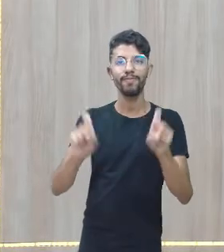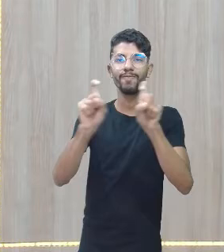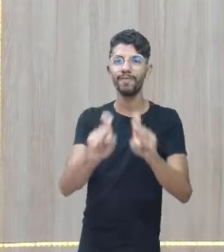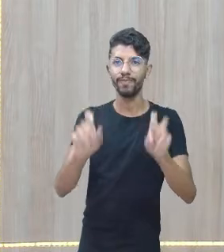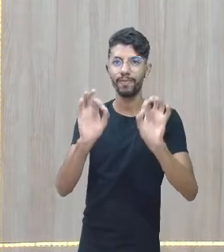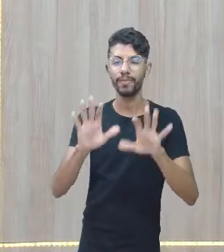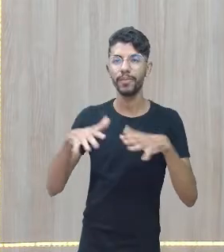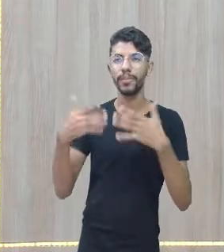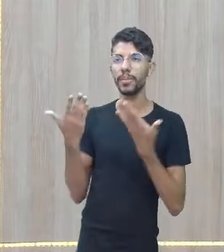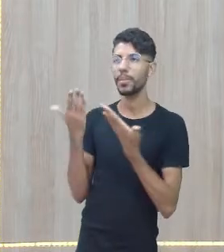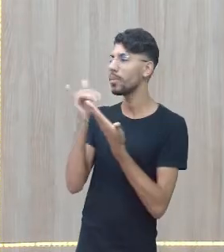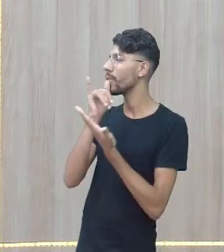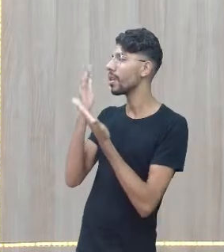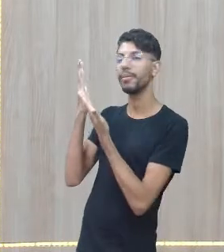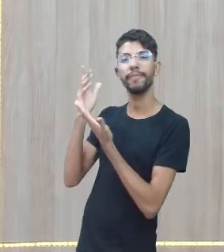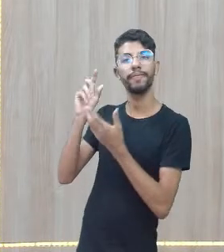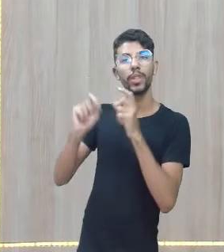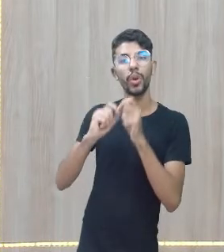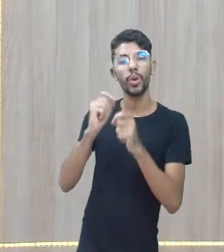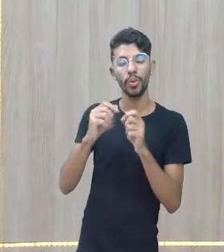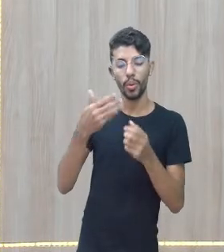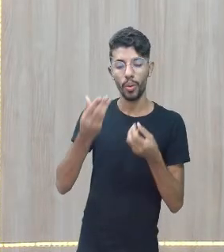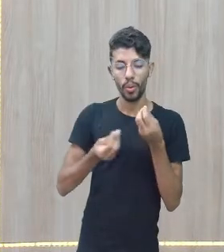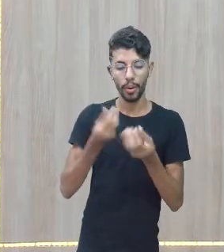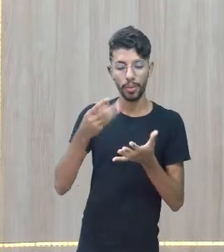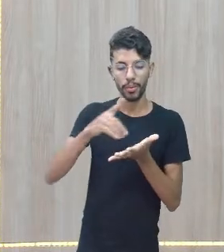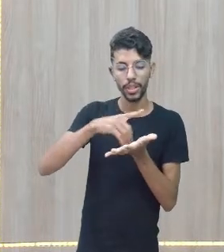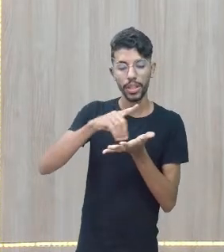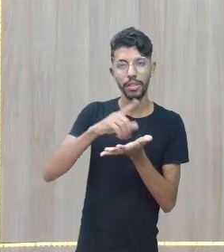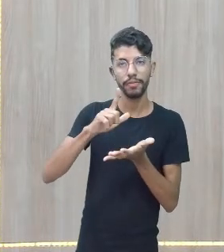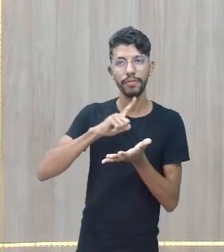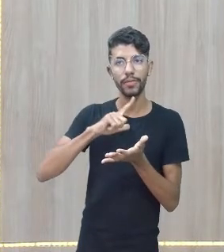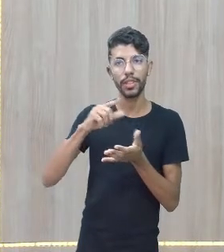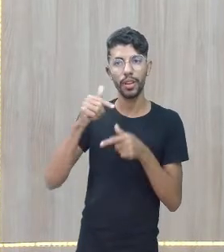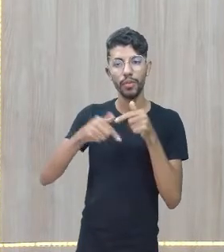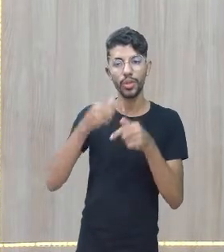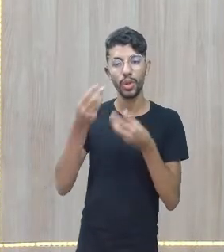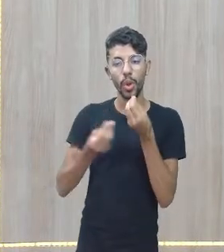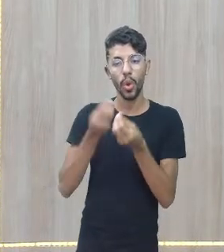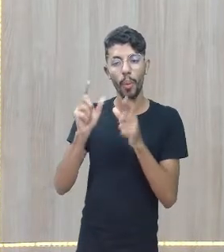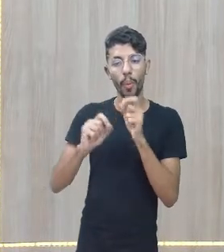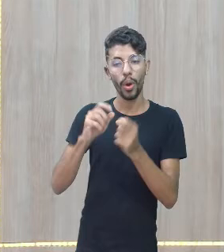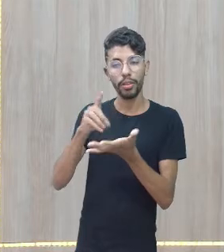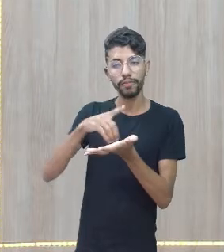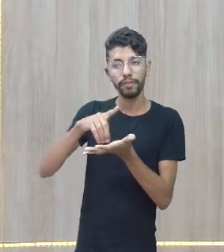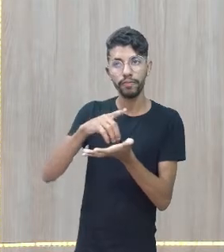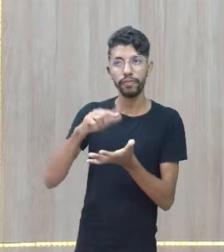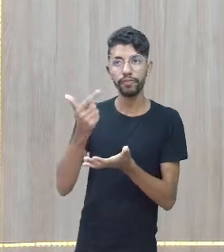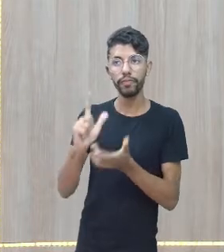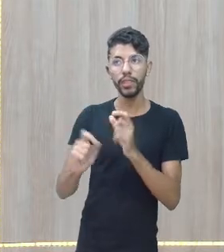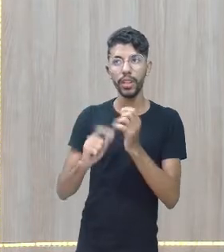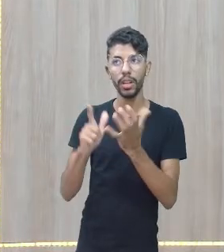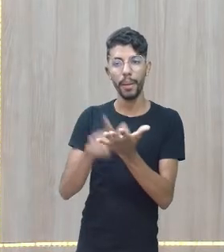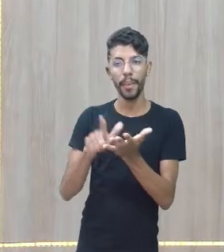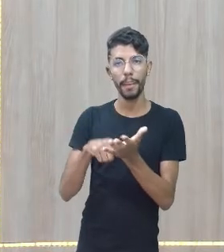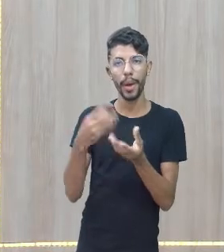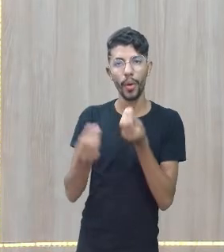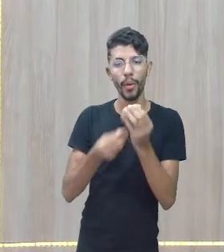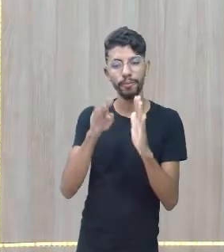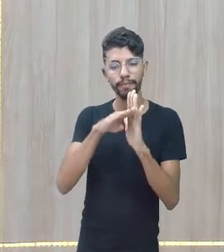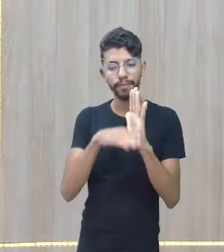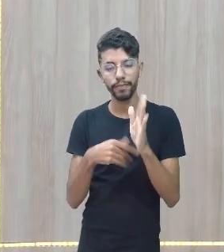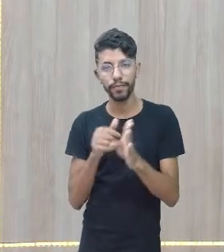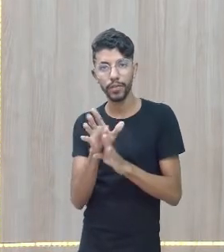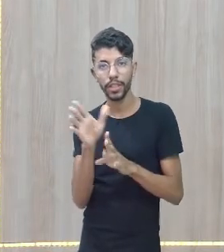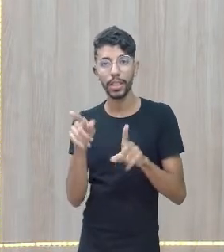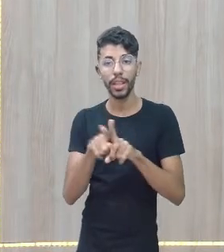CDs funcionam como tutor, a gente não tem a presença nem do papel, como manual de instrução, nem a presença do